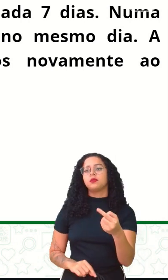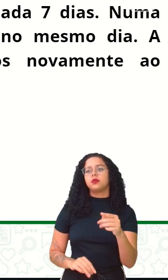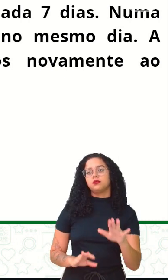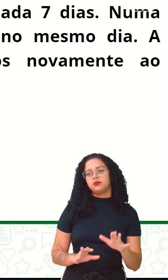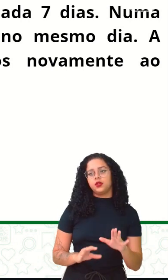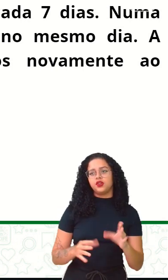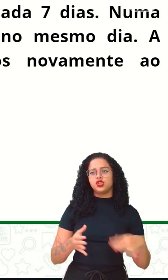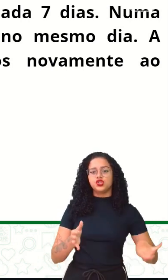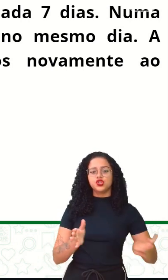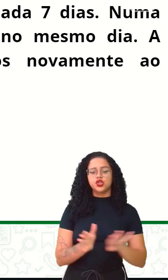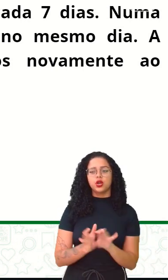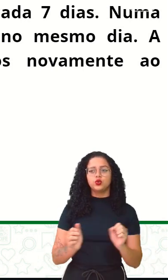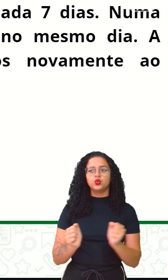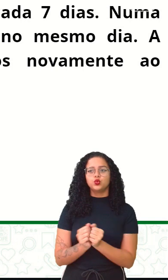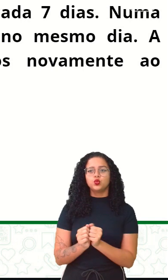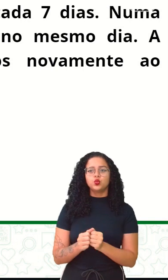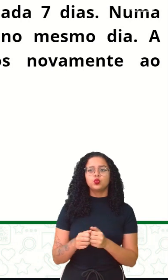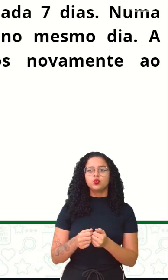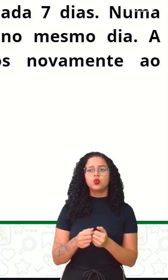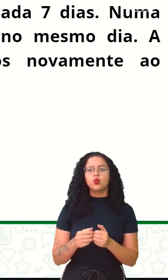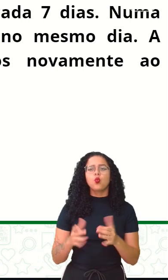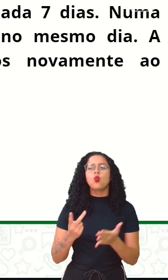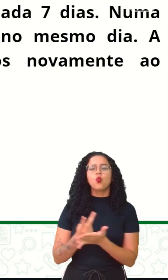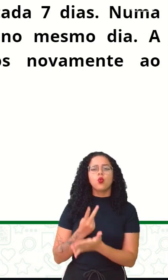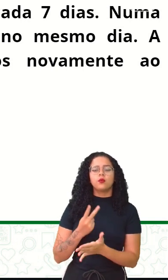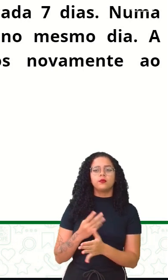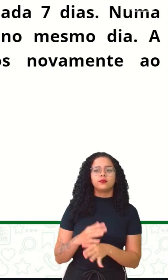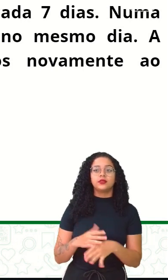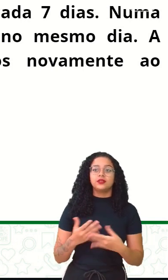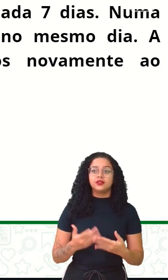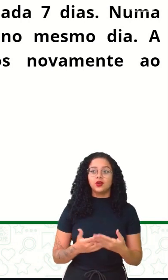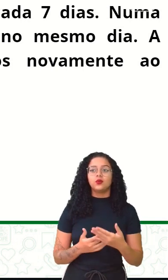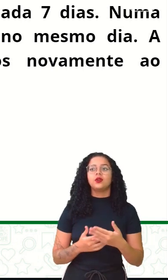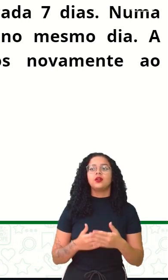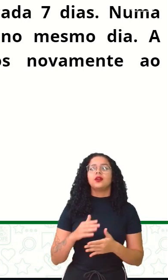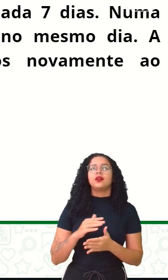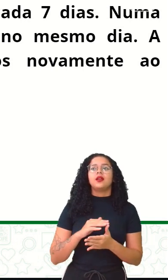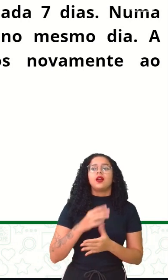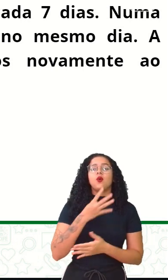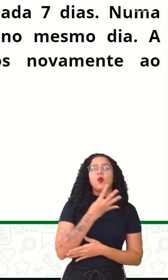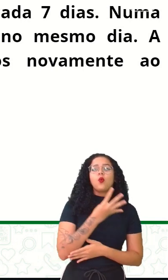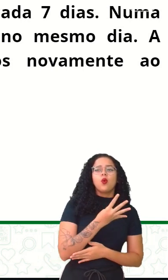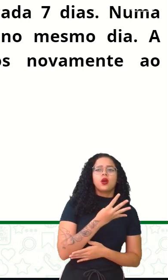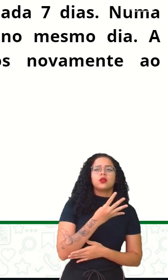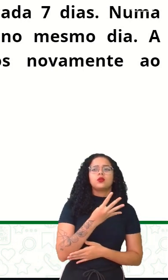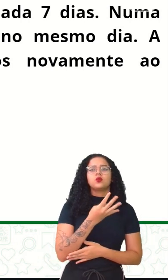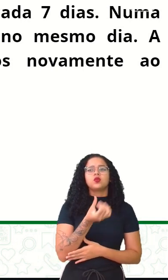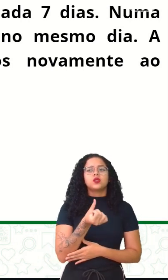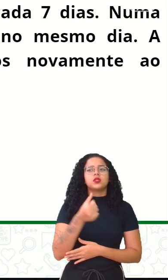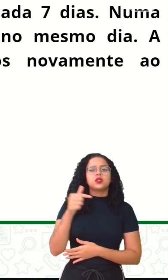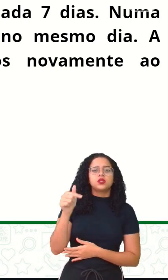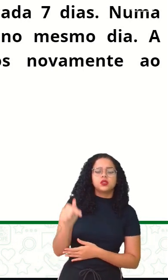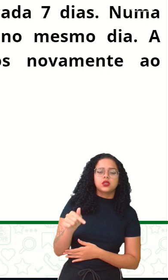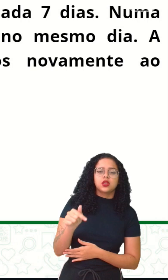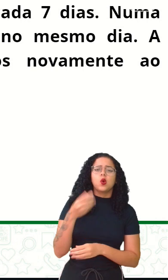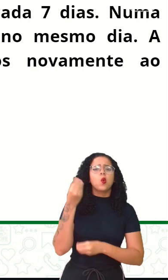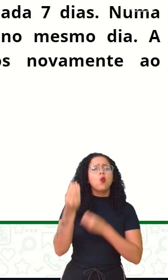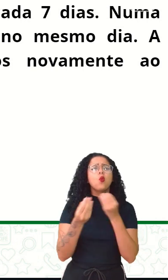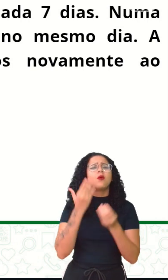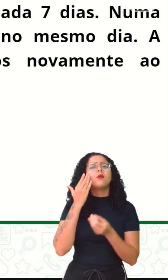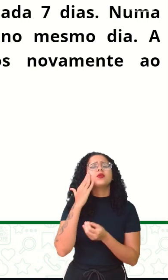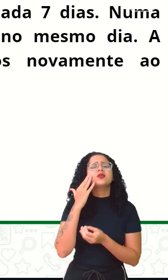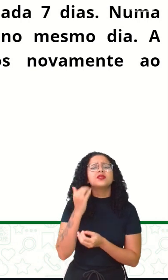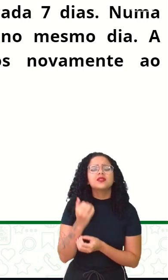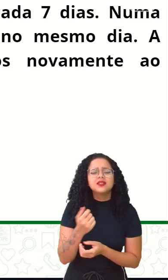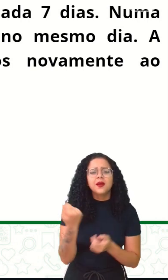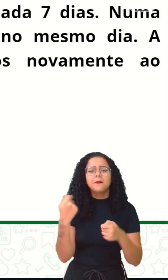quando? Então, eu vou tirar o MMC de 4, 6 e 7. Agora, Ricardinho, por que MMC? Como é que eu sei que isso é